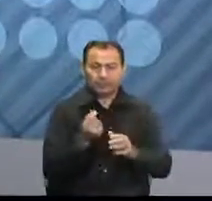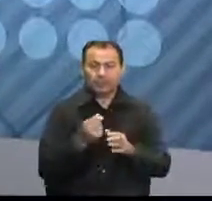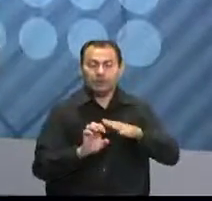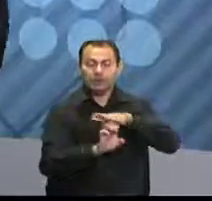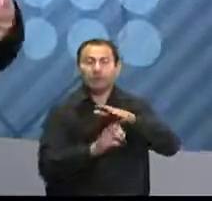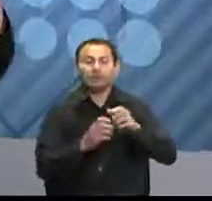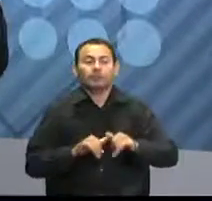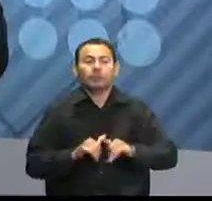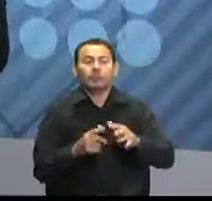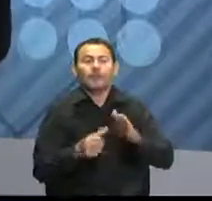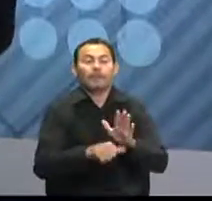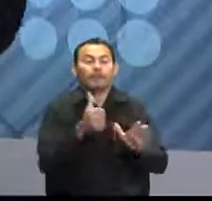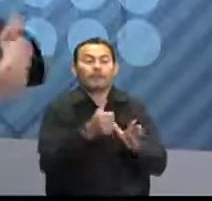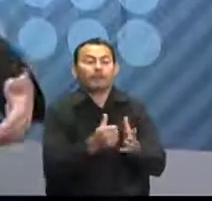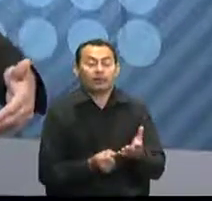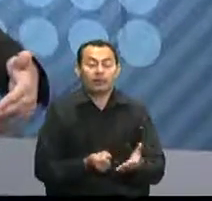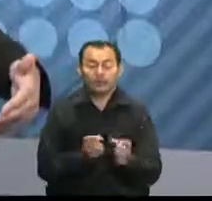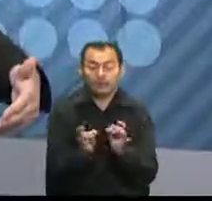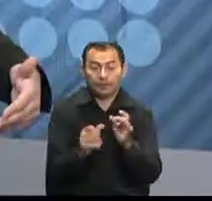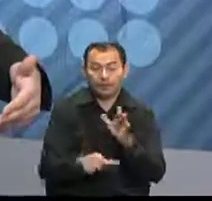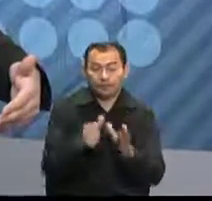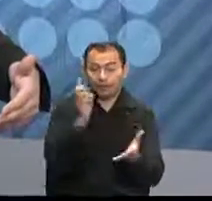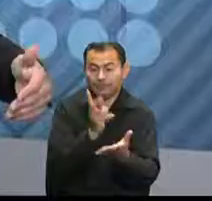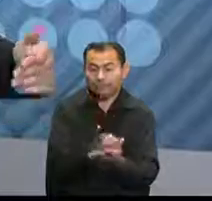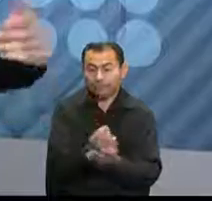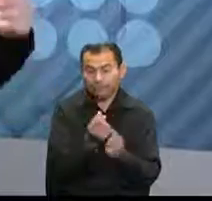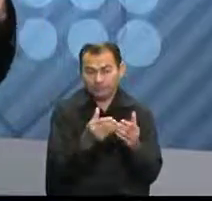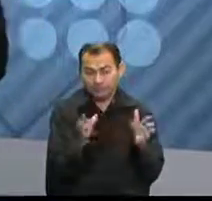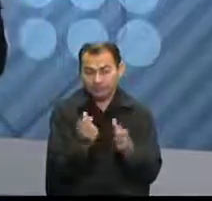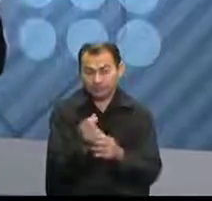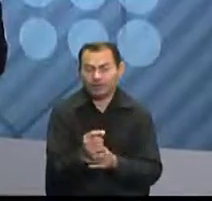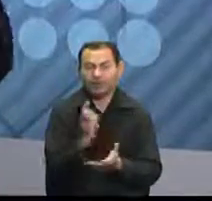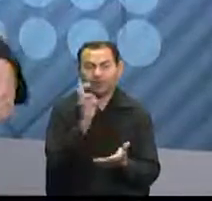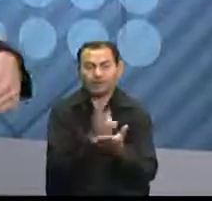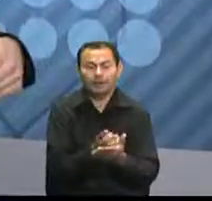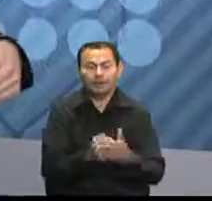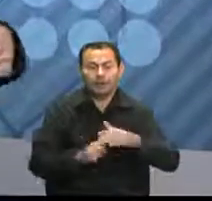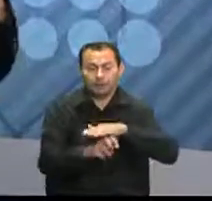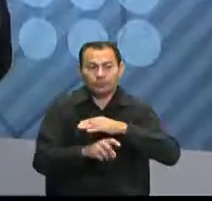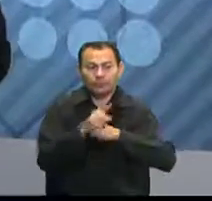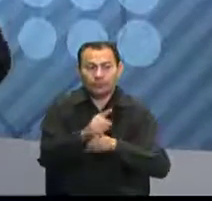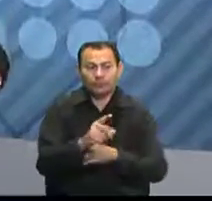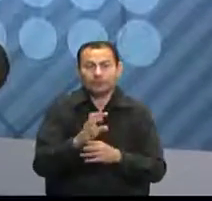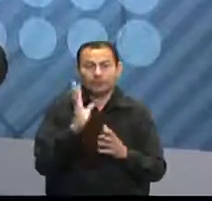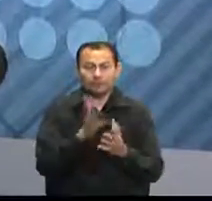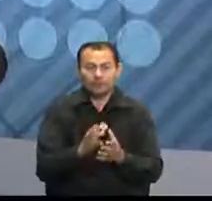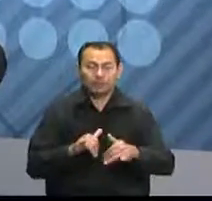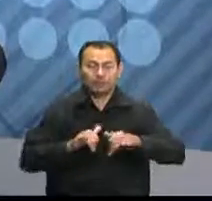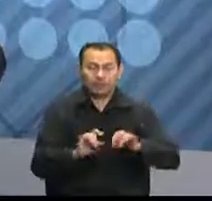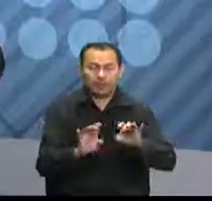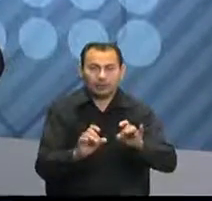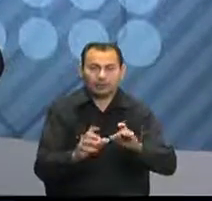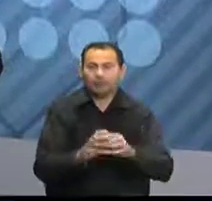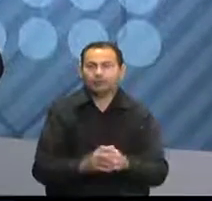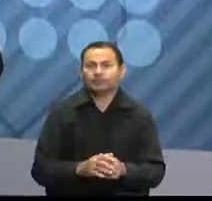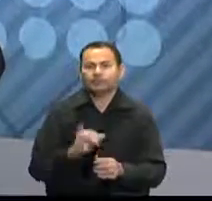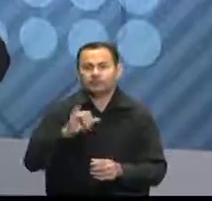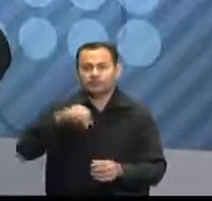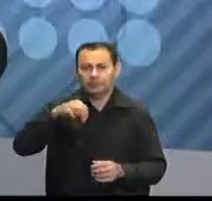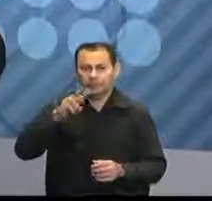com a empresa só no mercado primário quando ela investe pela primeira vez abrir o capital uma vez que a ação dela o título já está no mercado com os